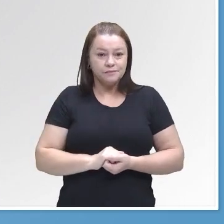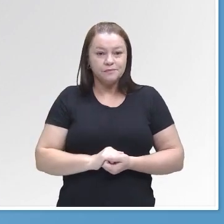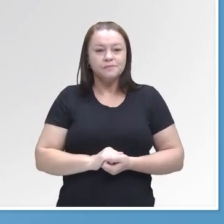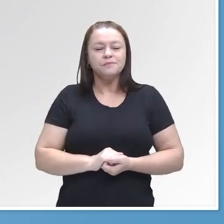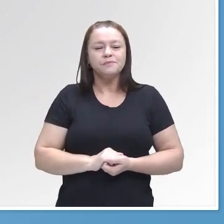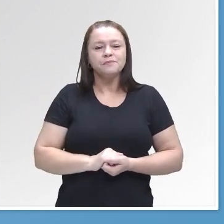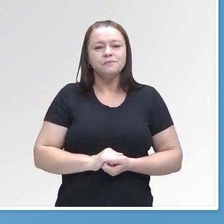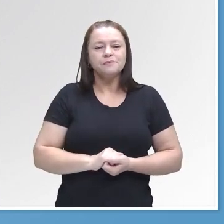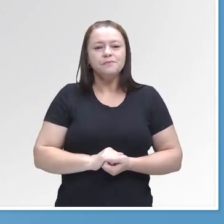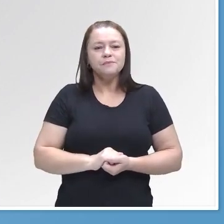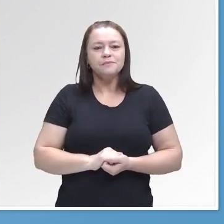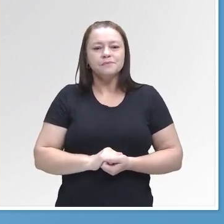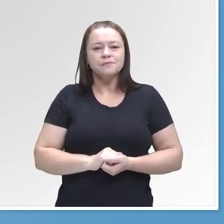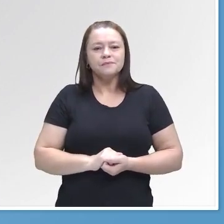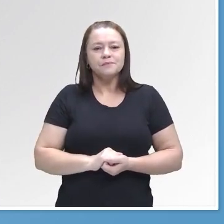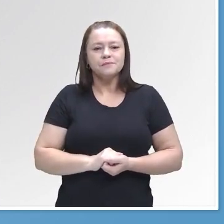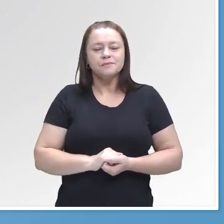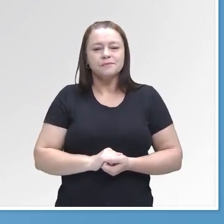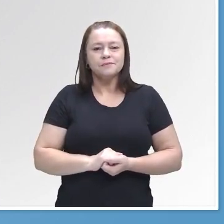R$4,35.